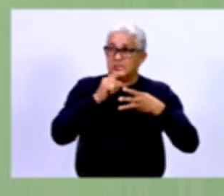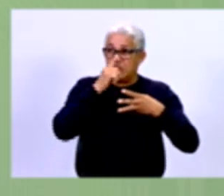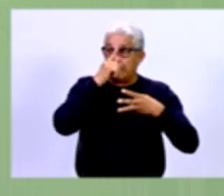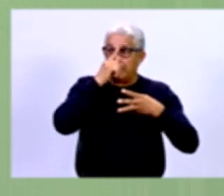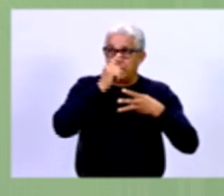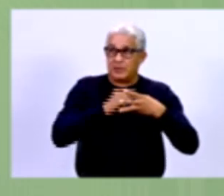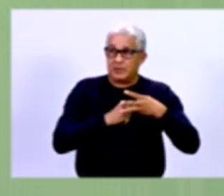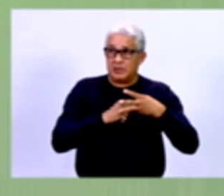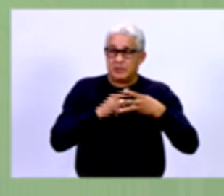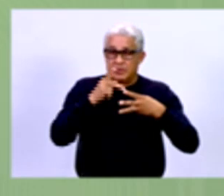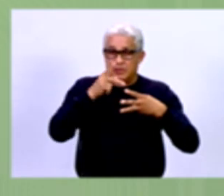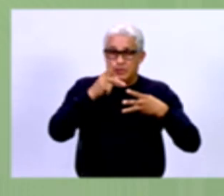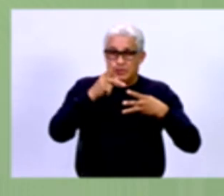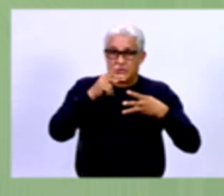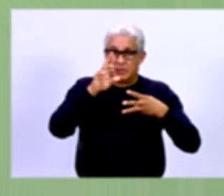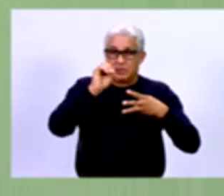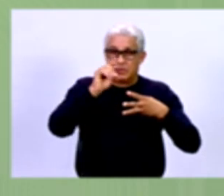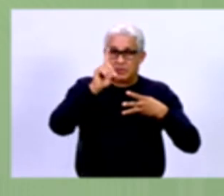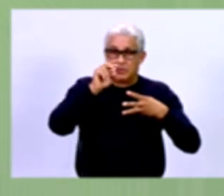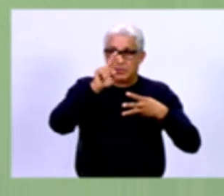é a ótica da produção.